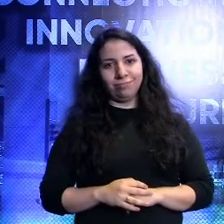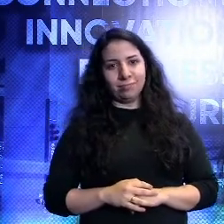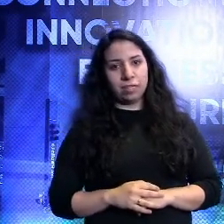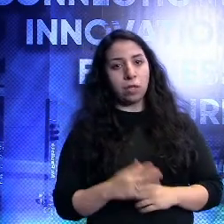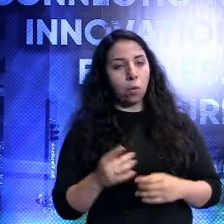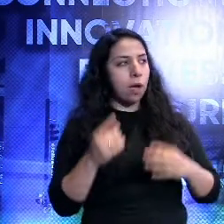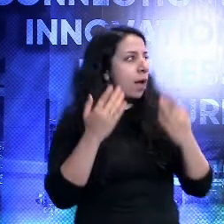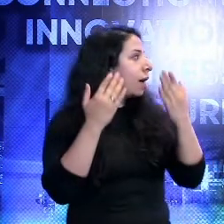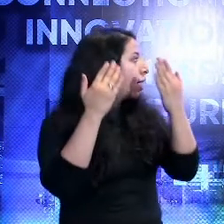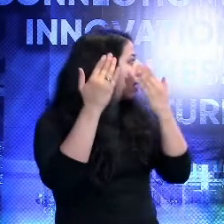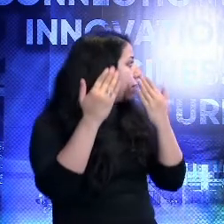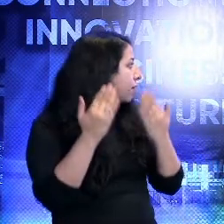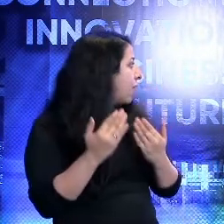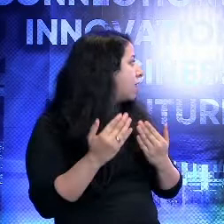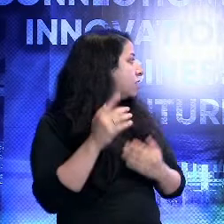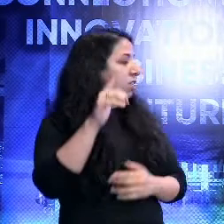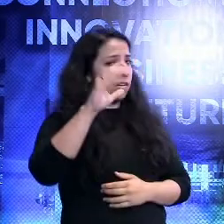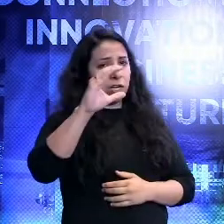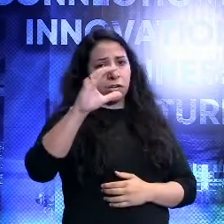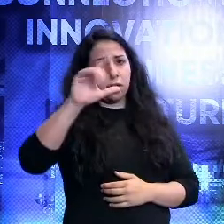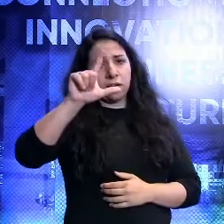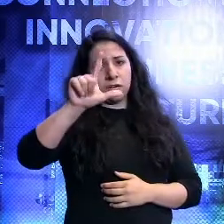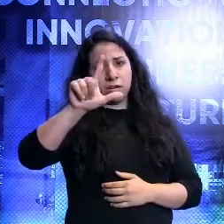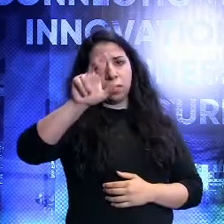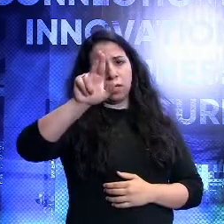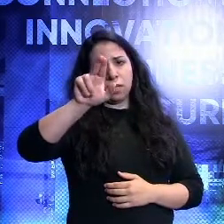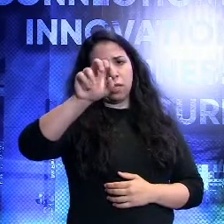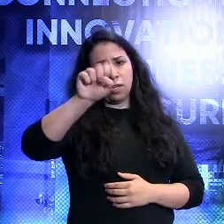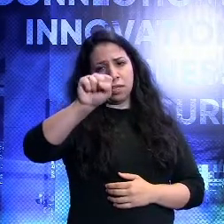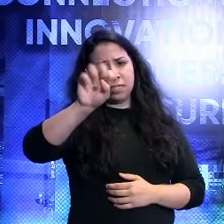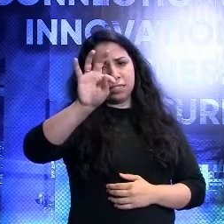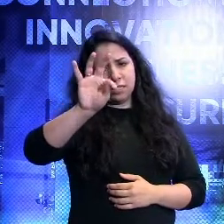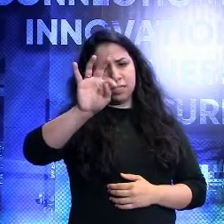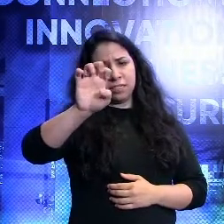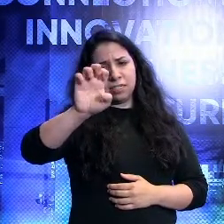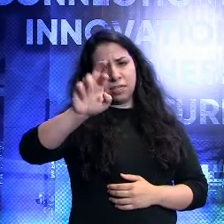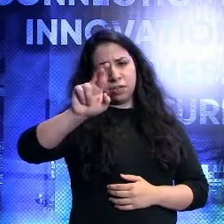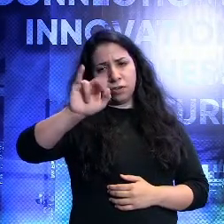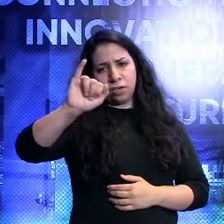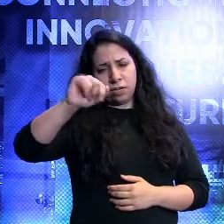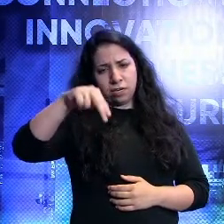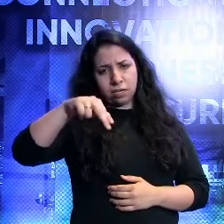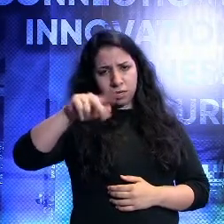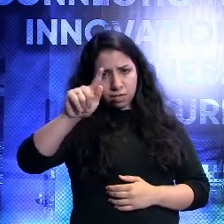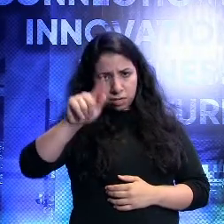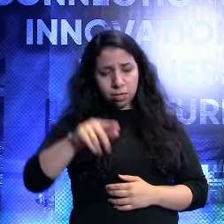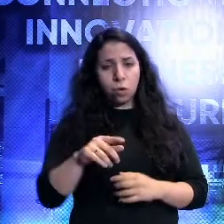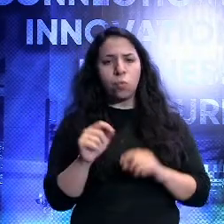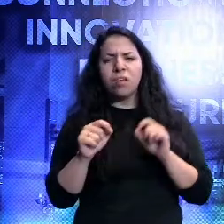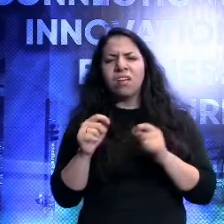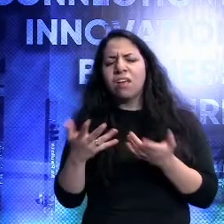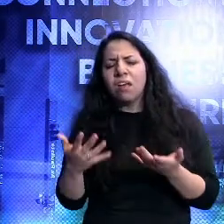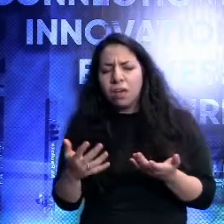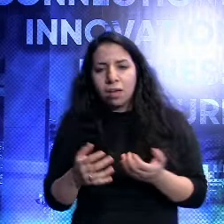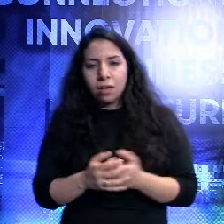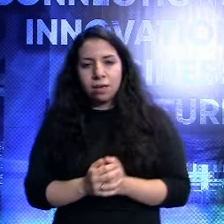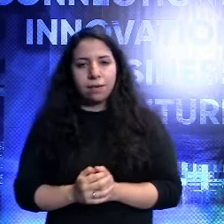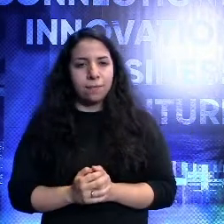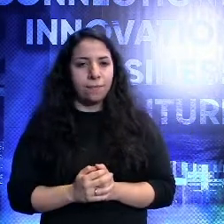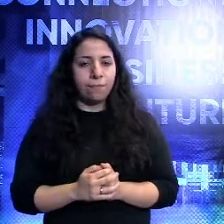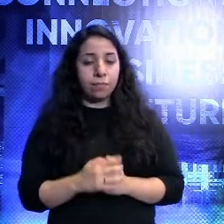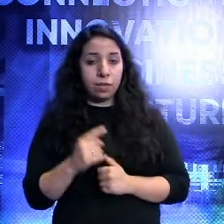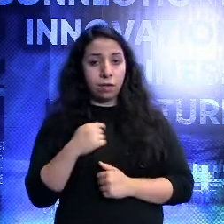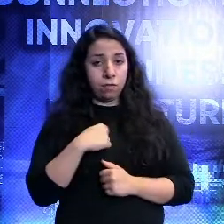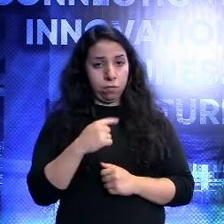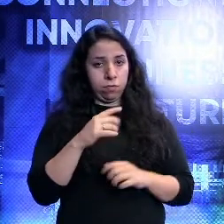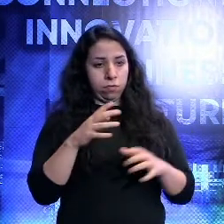muita gente que é de UX, UI, e que talvez não tenha essa hard skill, eu tenho uma explicação rápida assim. A gente vai pegar uma coleção